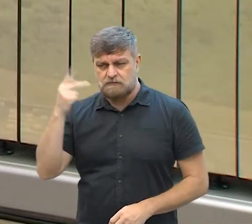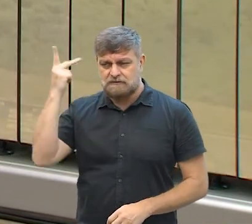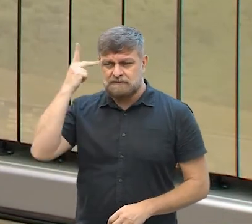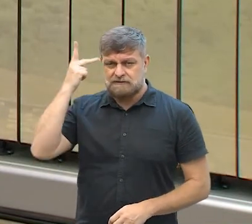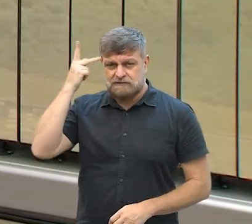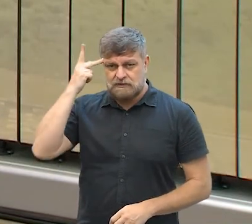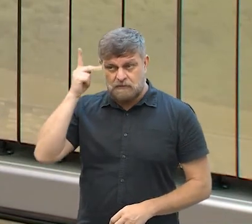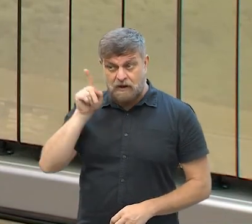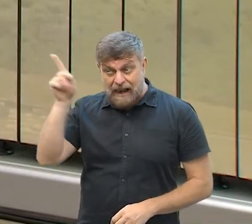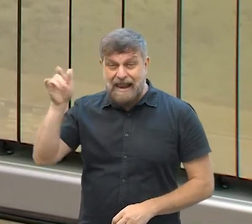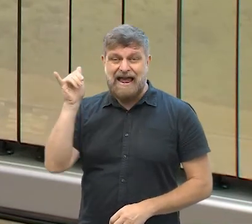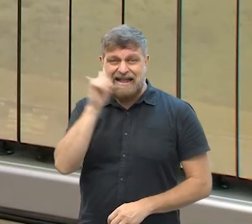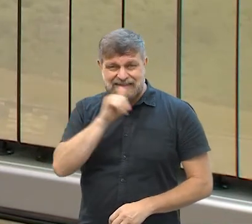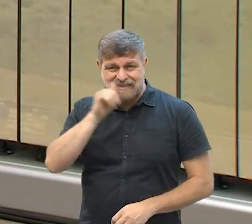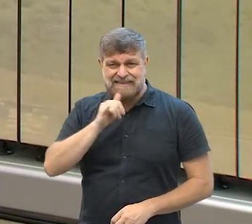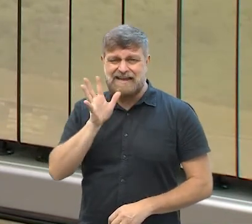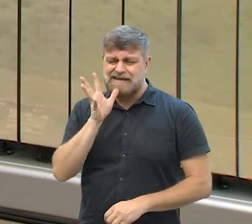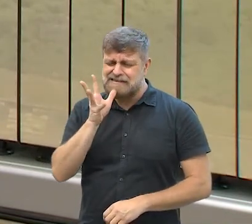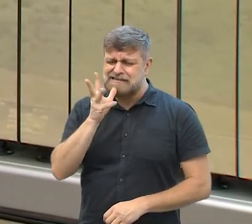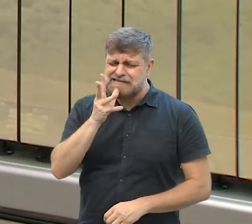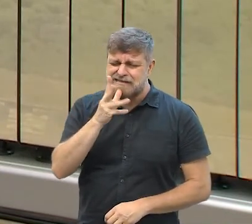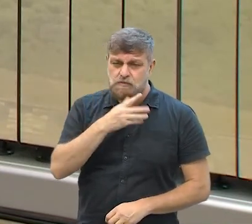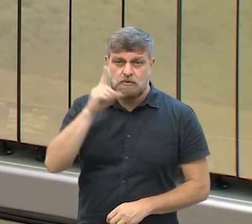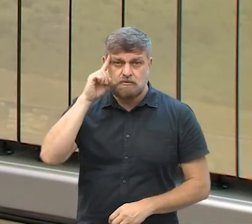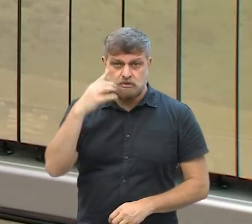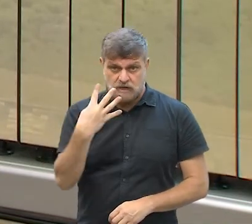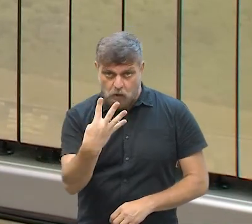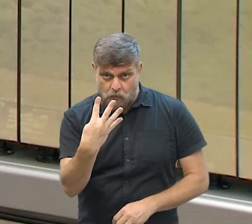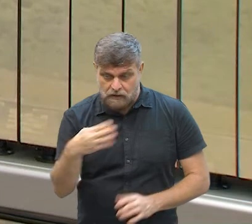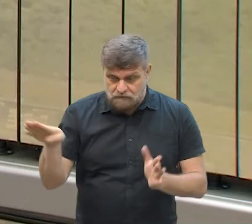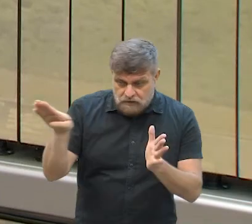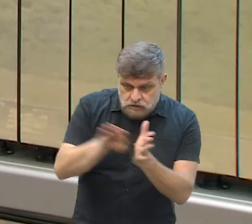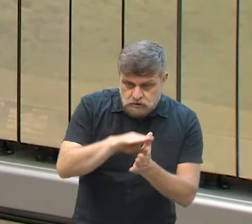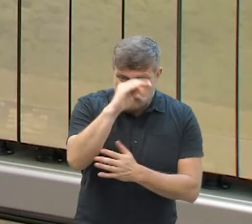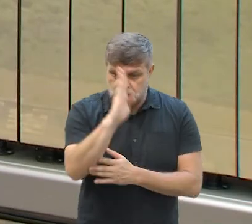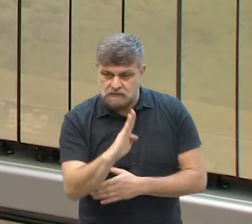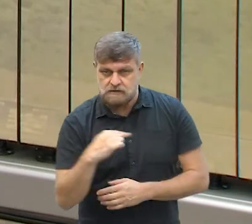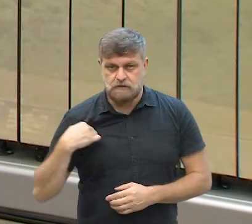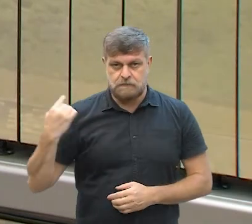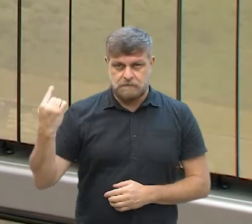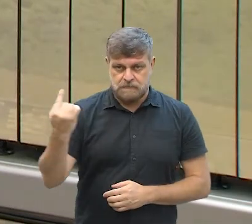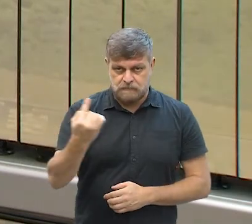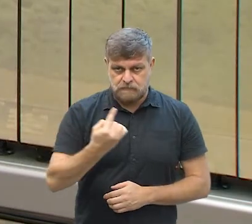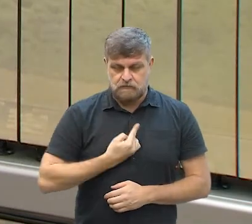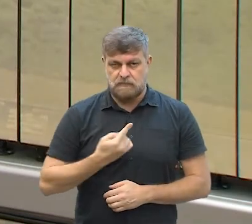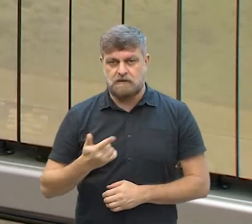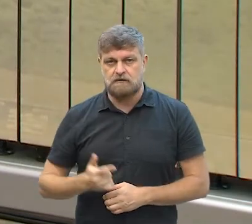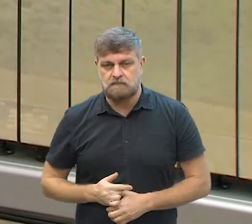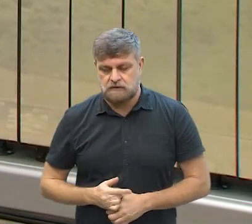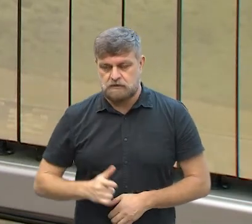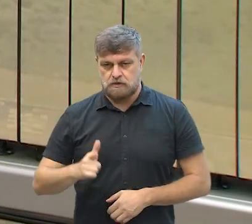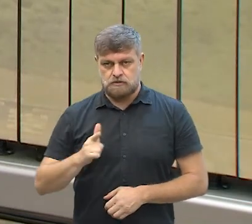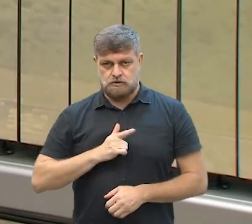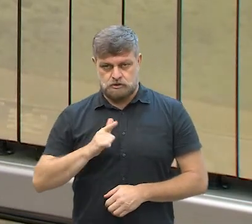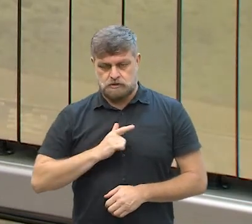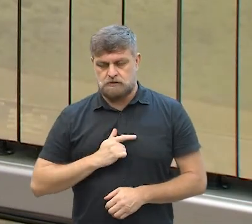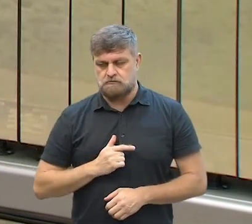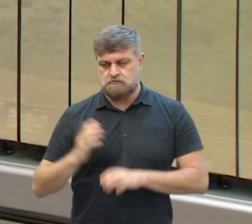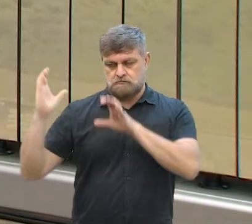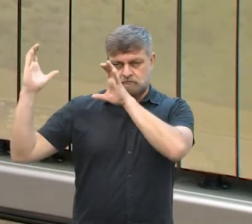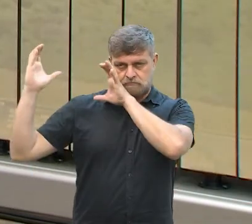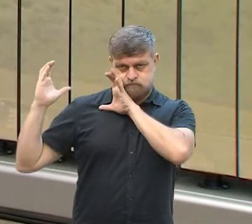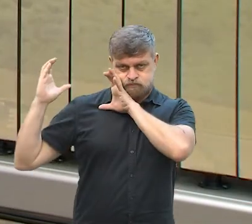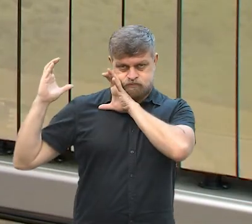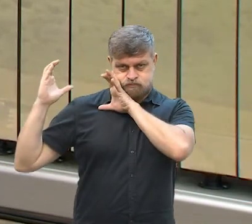Paulo, ele ficou bastante tempo ainda na Itália, e no dia 4, quando ele chegou, a gente foi buscá-lo, né, sob